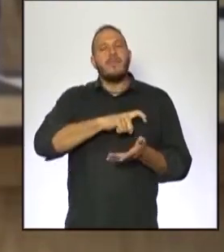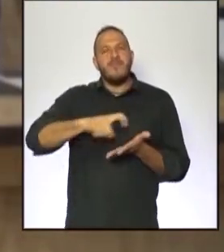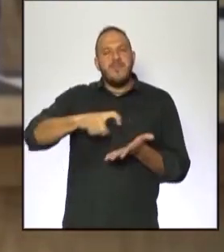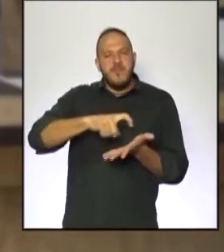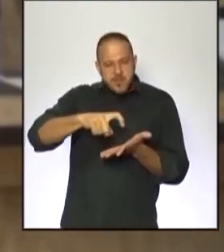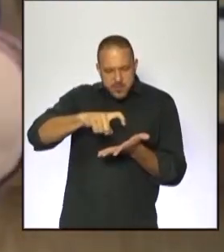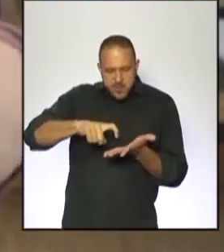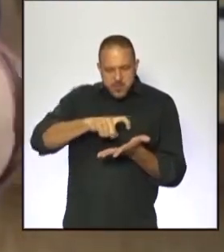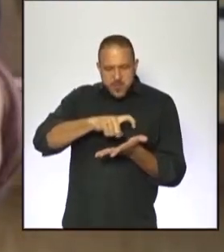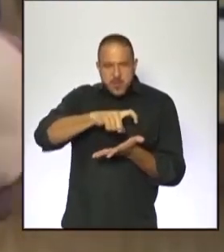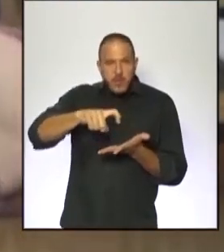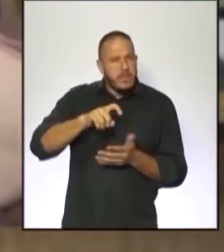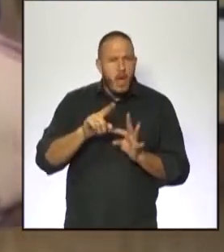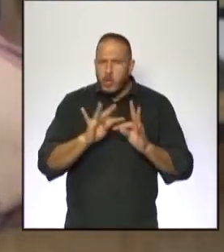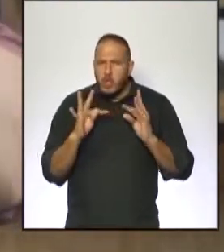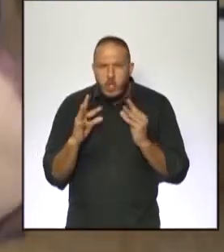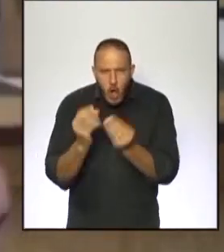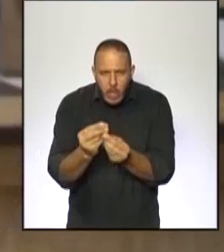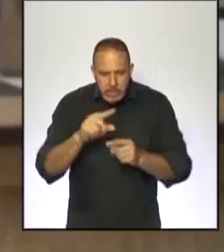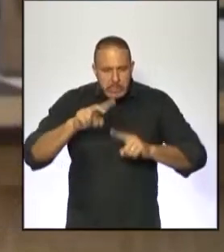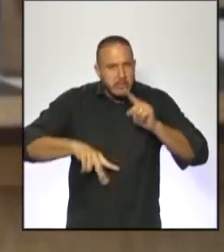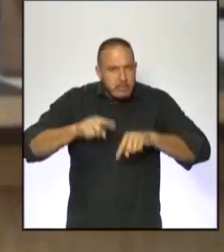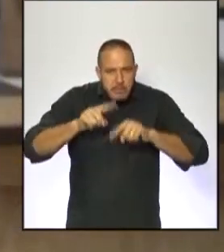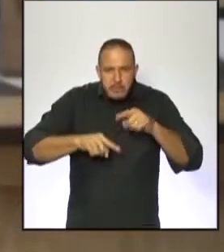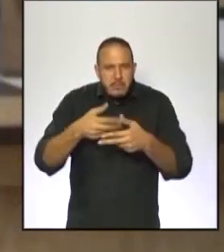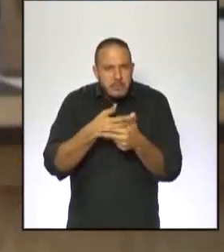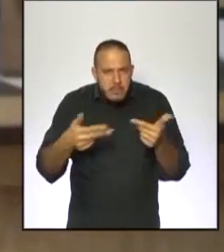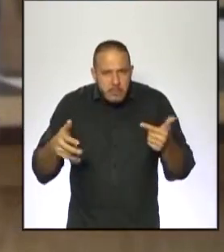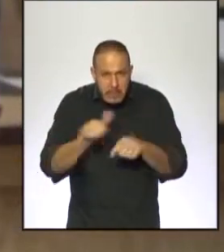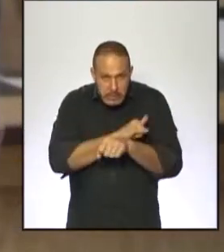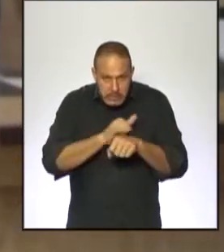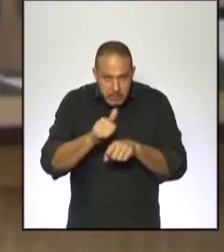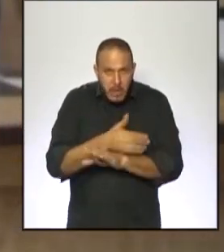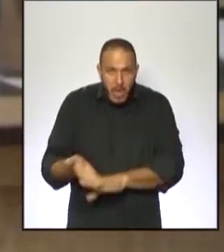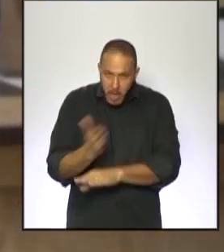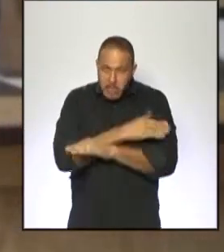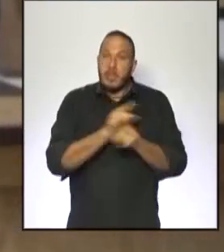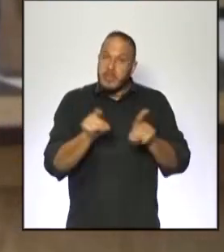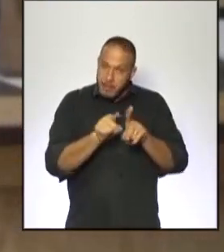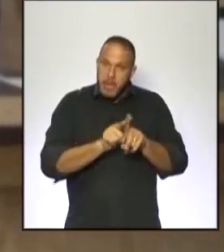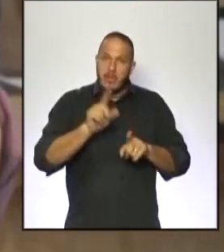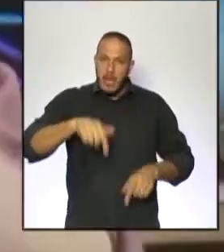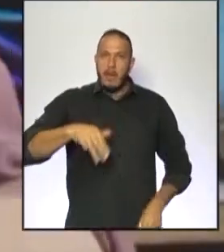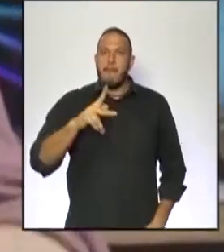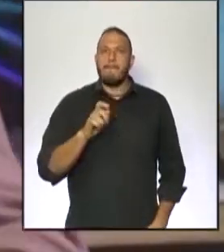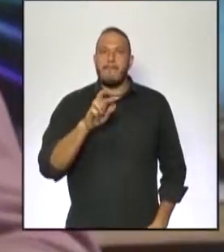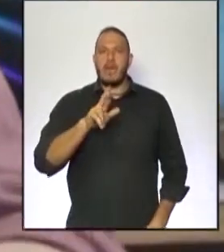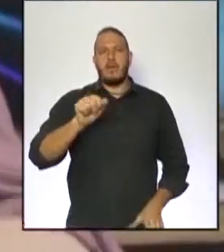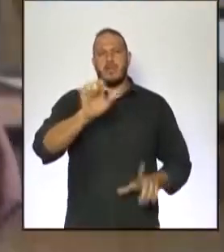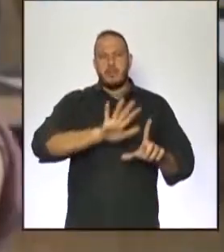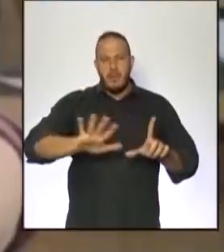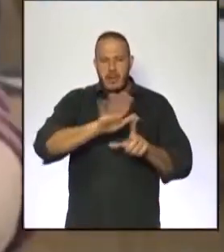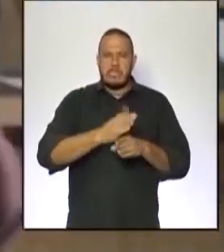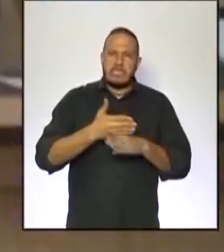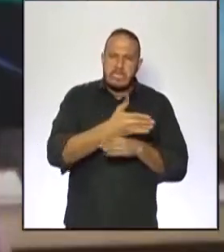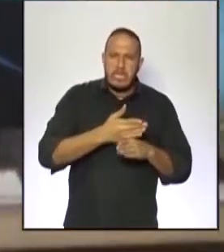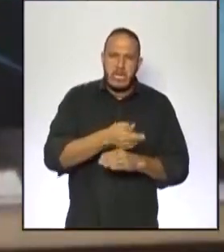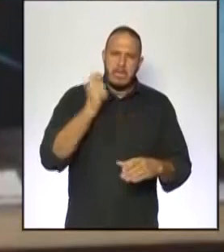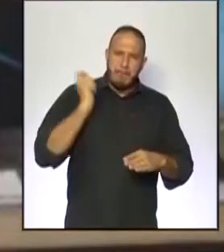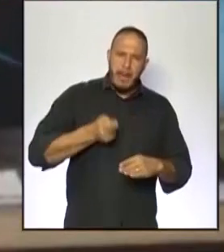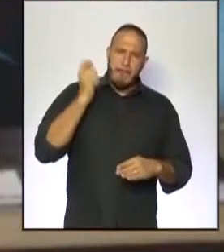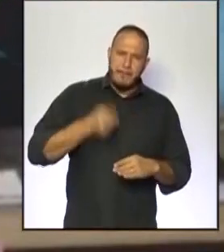laser. Todas as ferramentas anteriores também estão no Makerspace. Estou falando aqui de serrote,